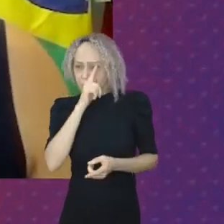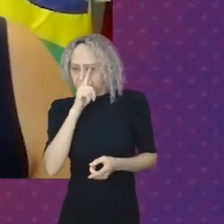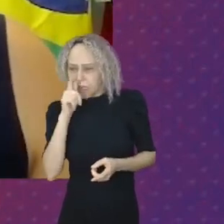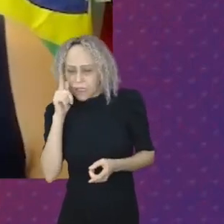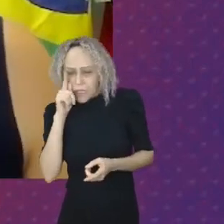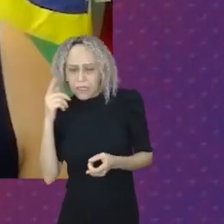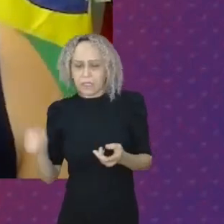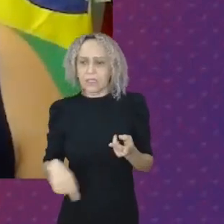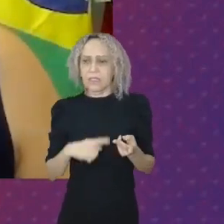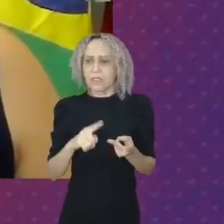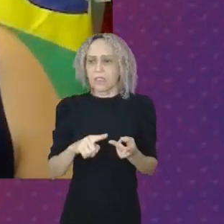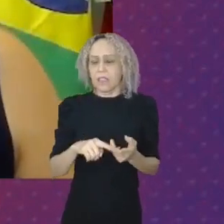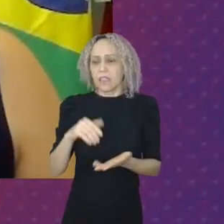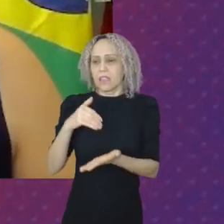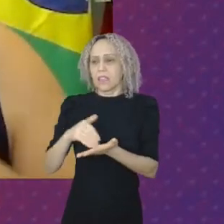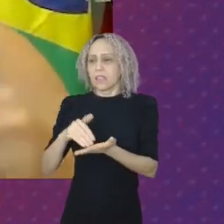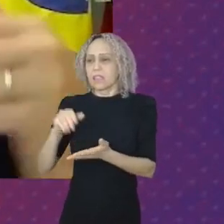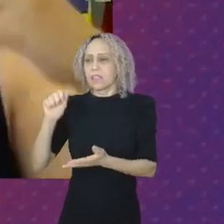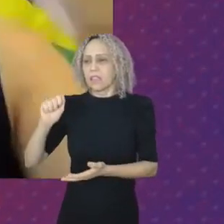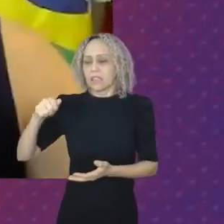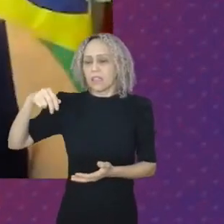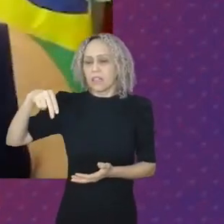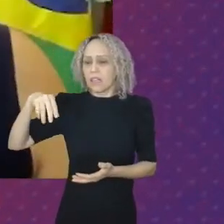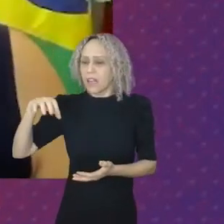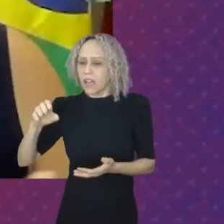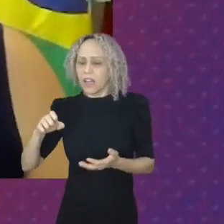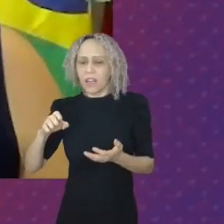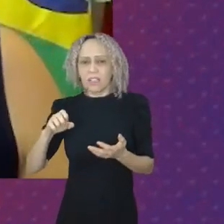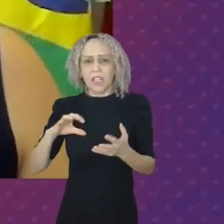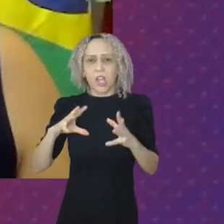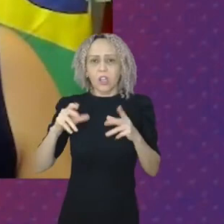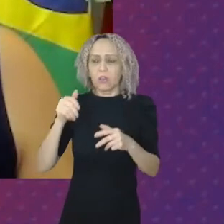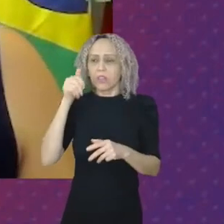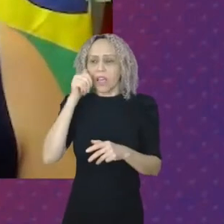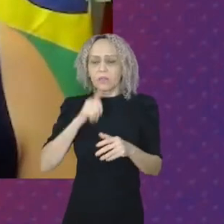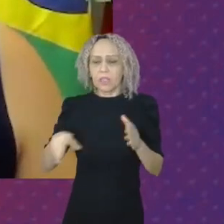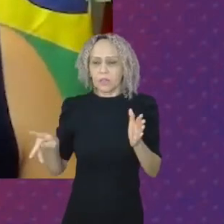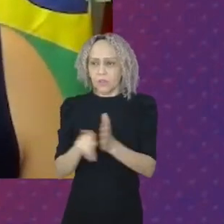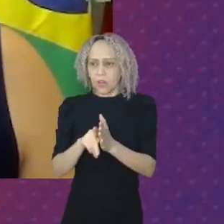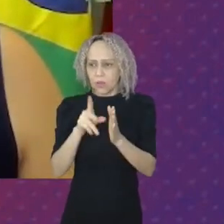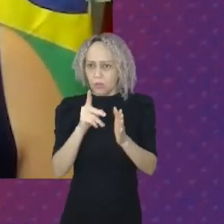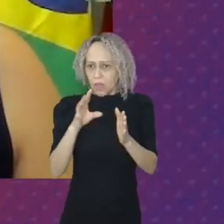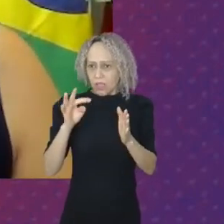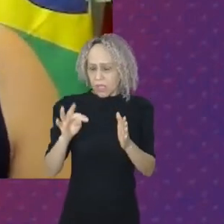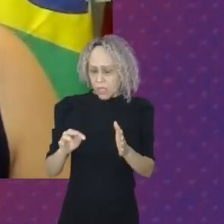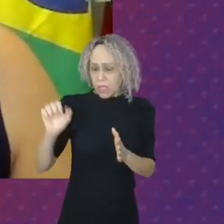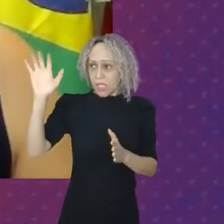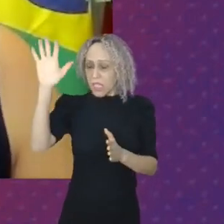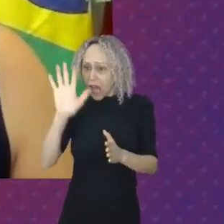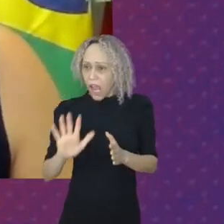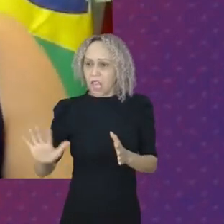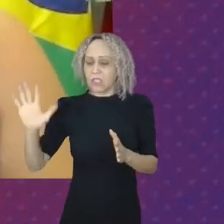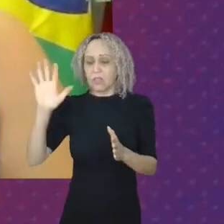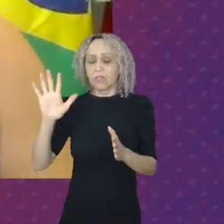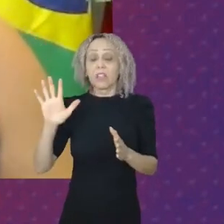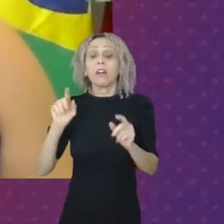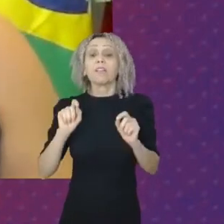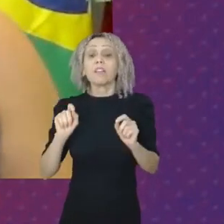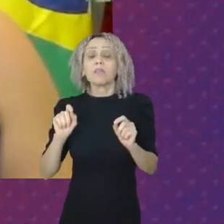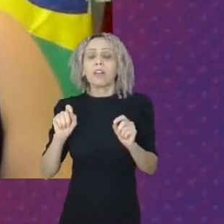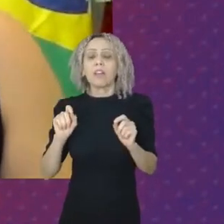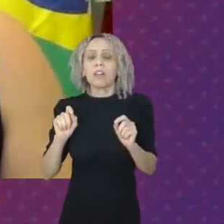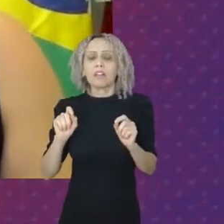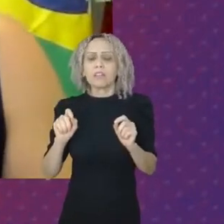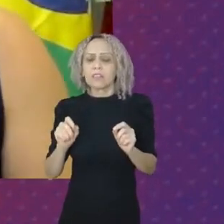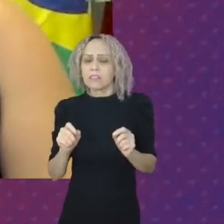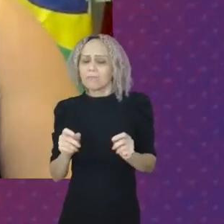o conjunto das mulheres do PT, de todo o corpo institucional do PT nacional, inclusive, tem dado atenção, que foi